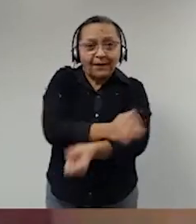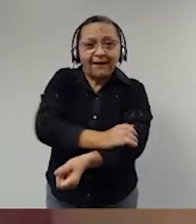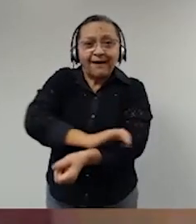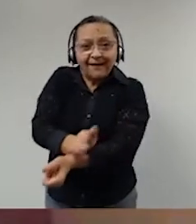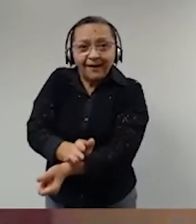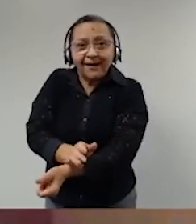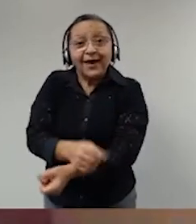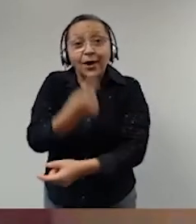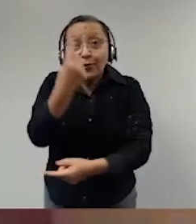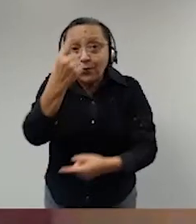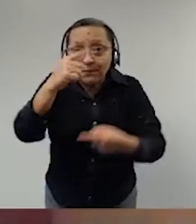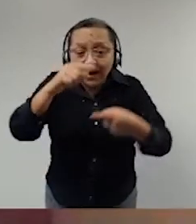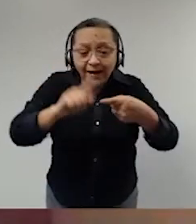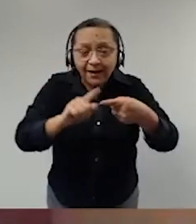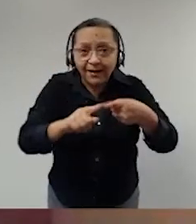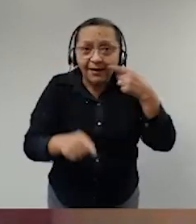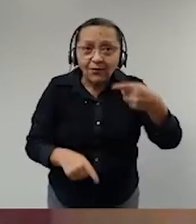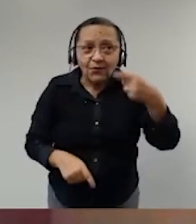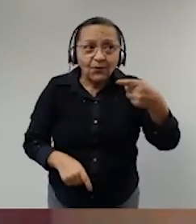é uma das questões